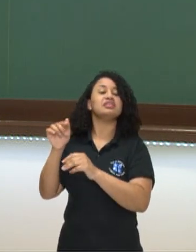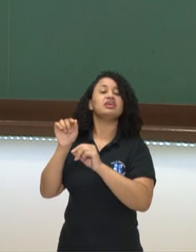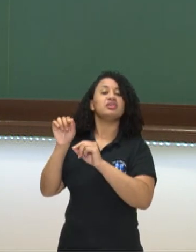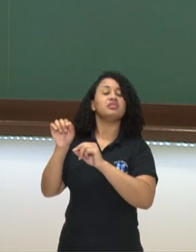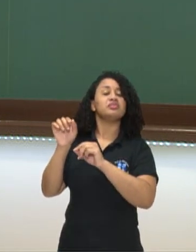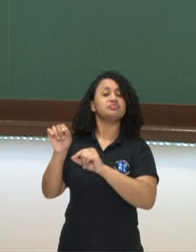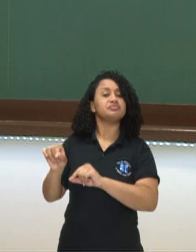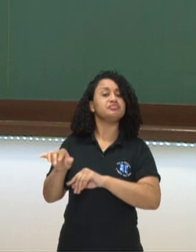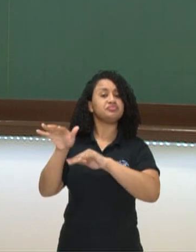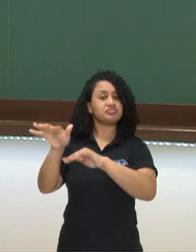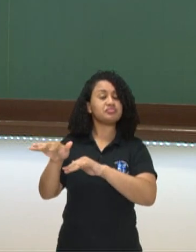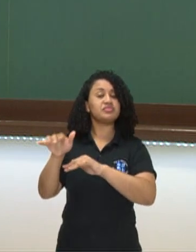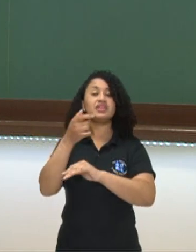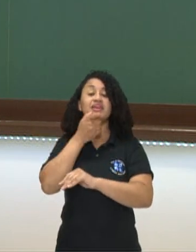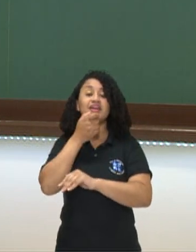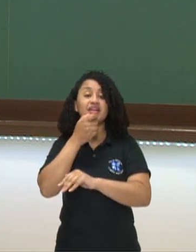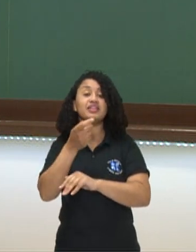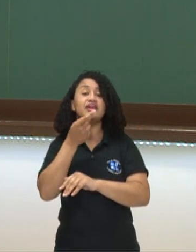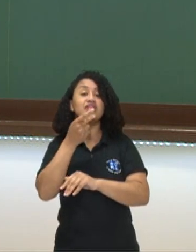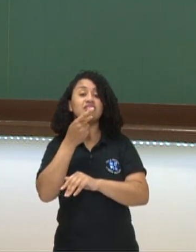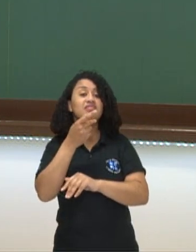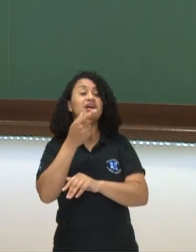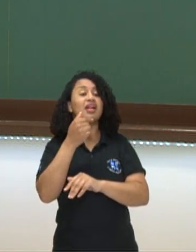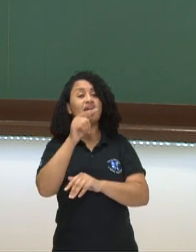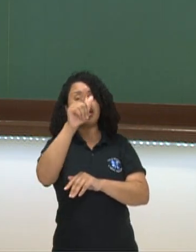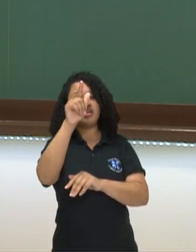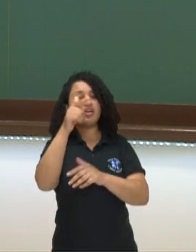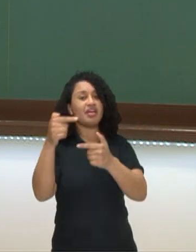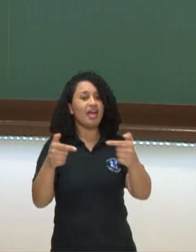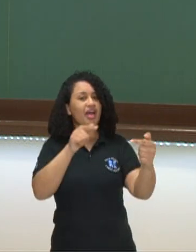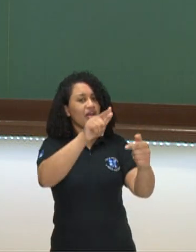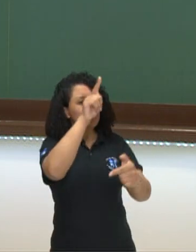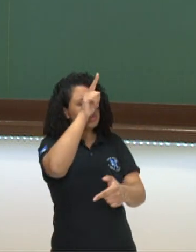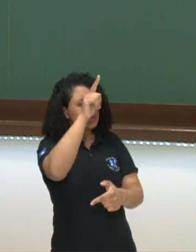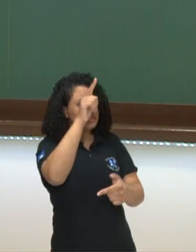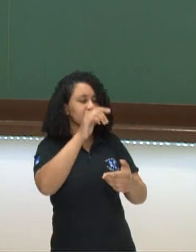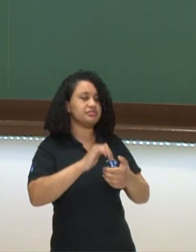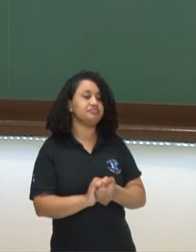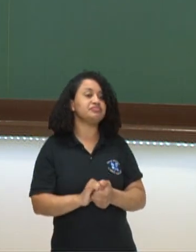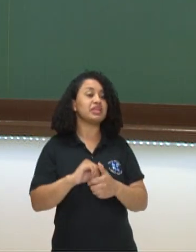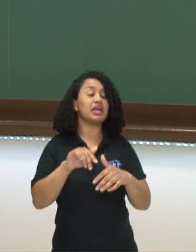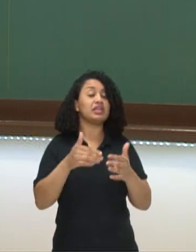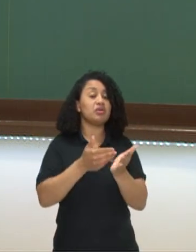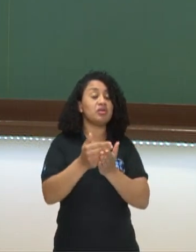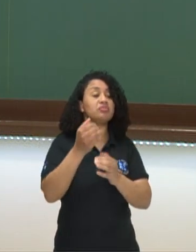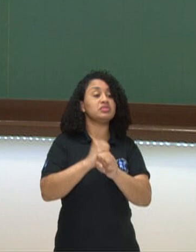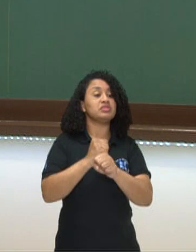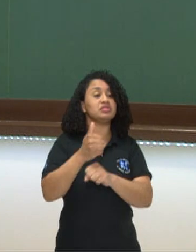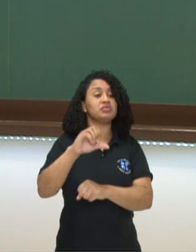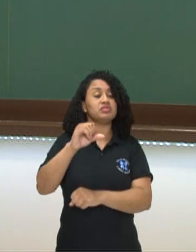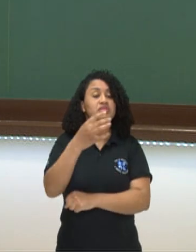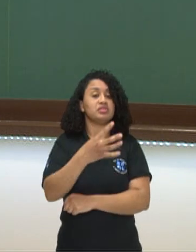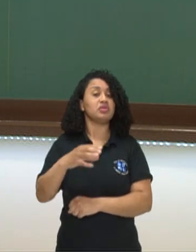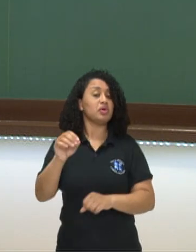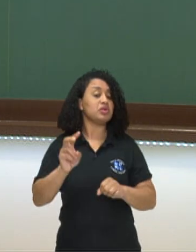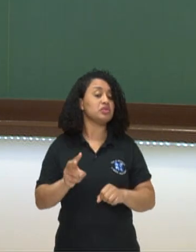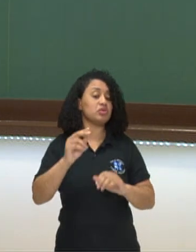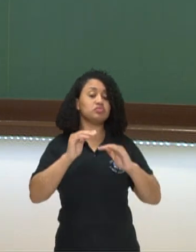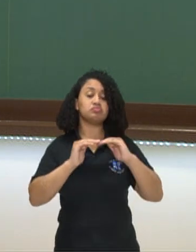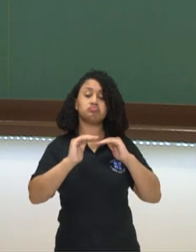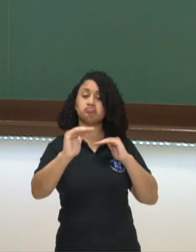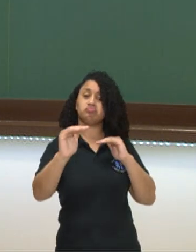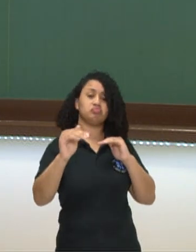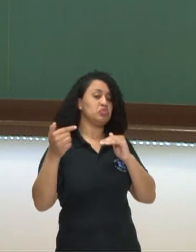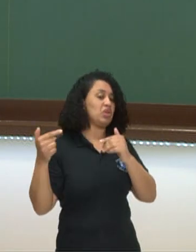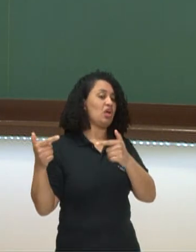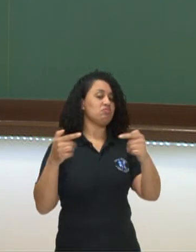à Alemanha. 3 de setembro de 1939. Até o início de 1940, nada se alterou. Não houve